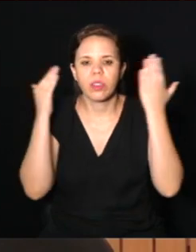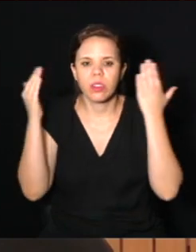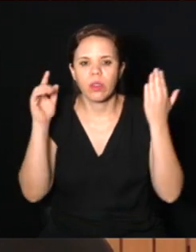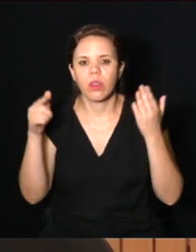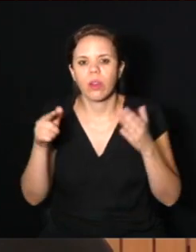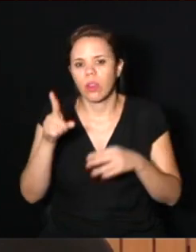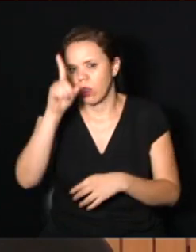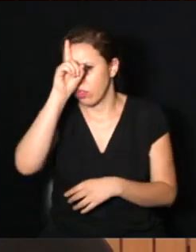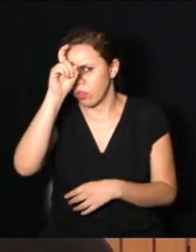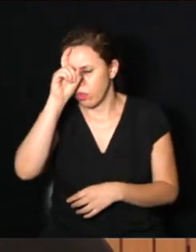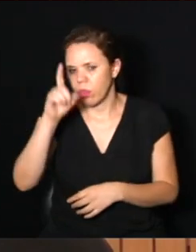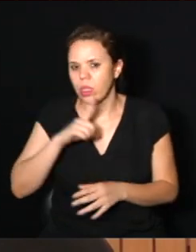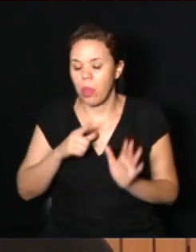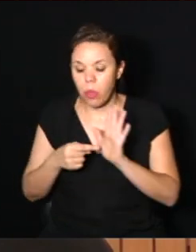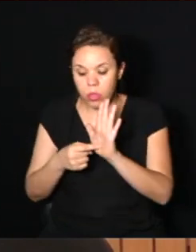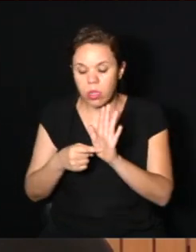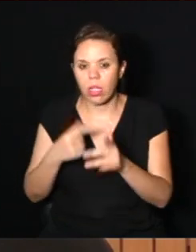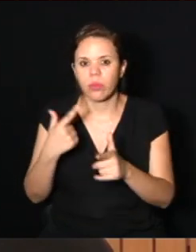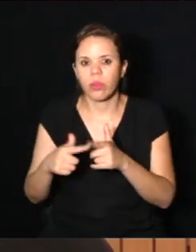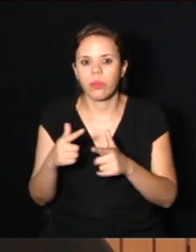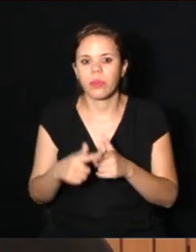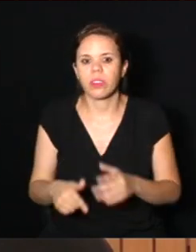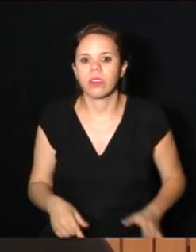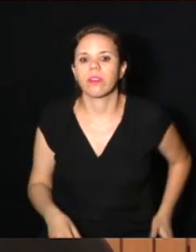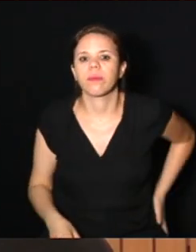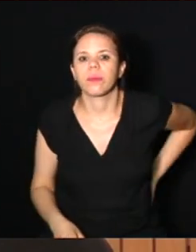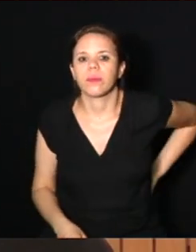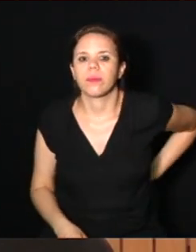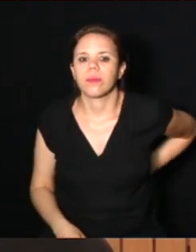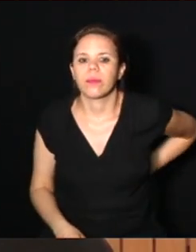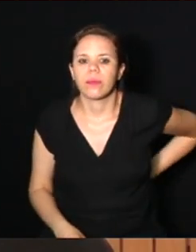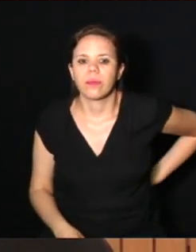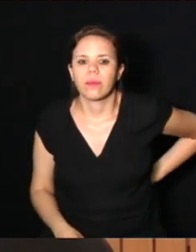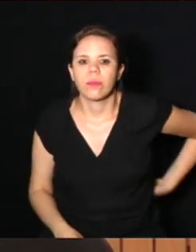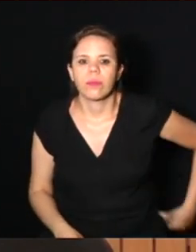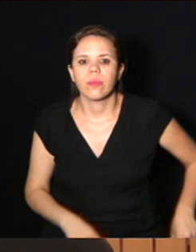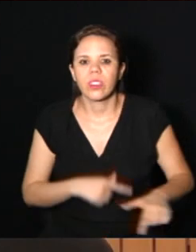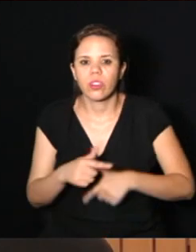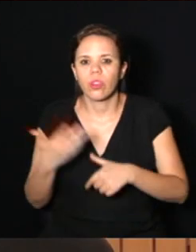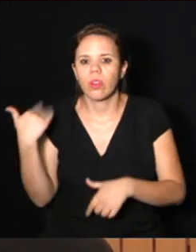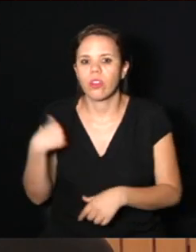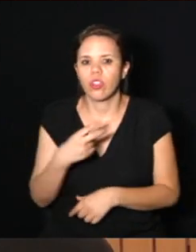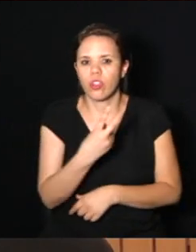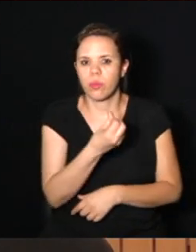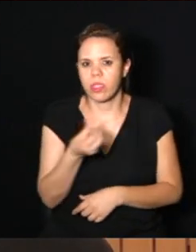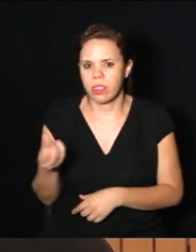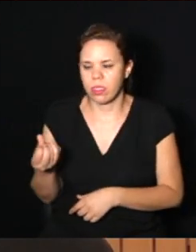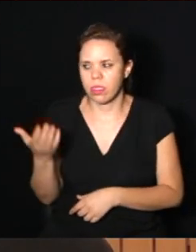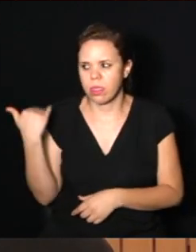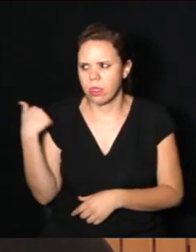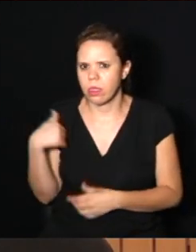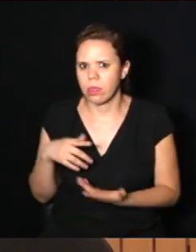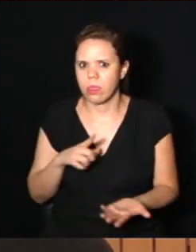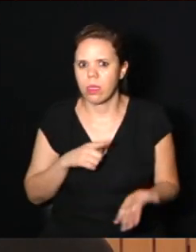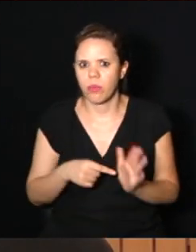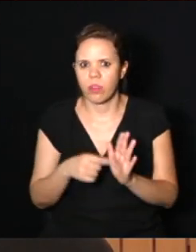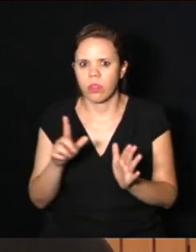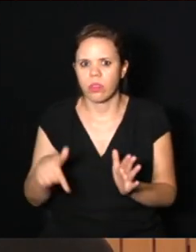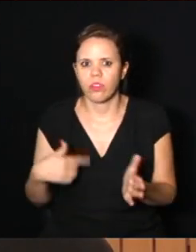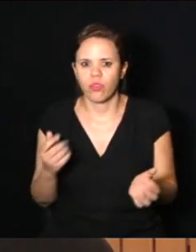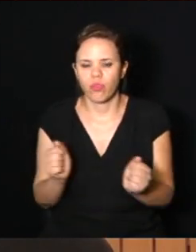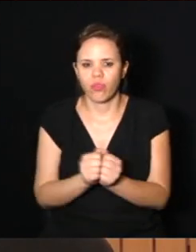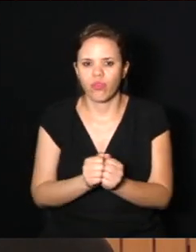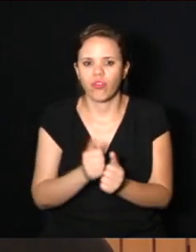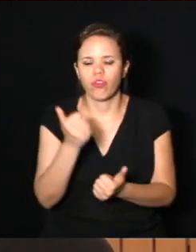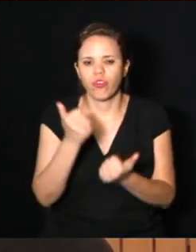têm problematizado as condições de trabalho desde 2006, Tem problematizado isso junto com a